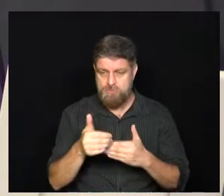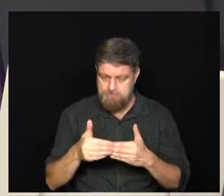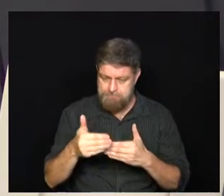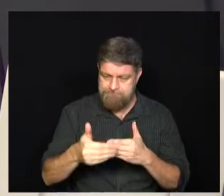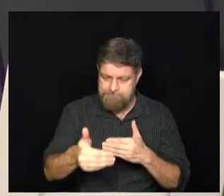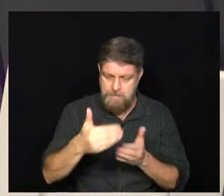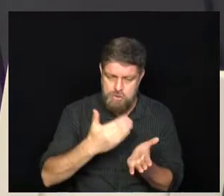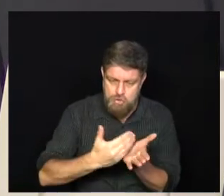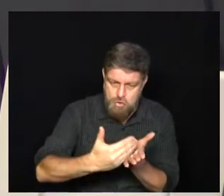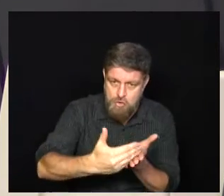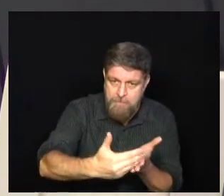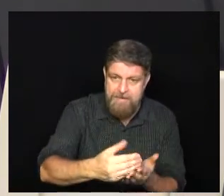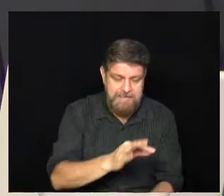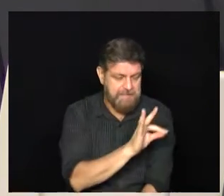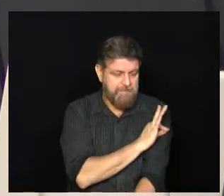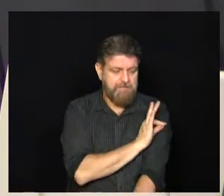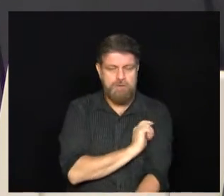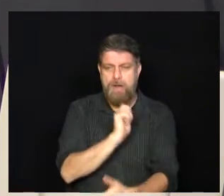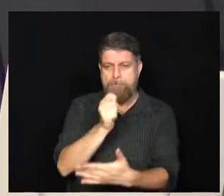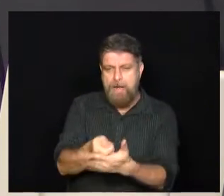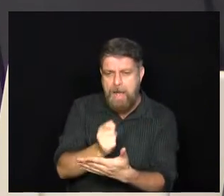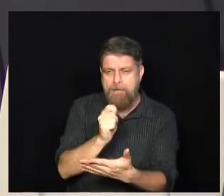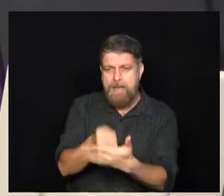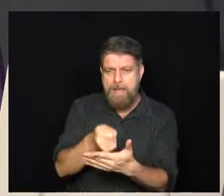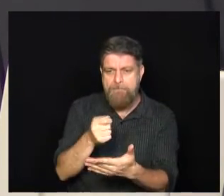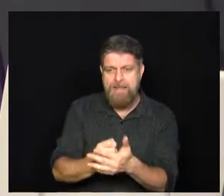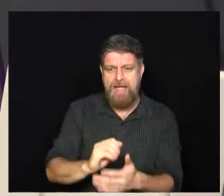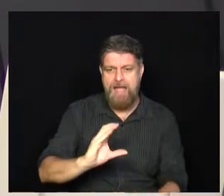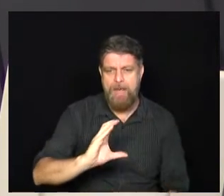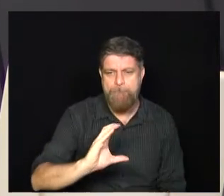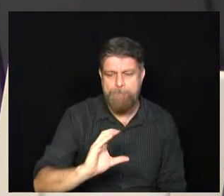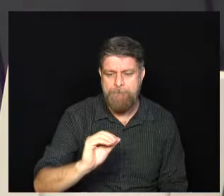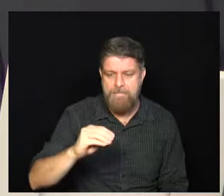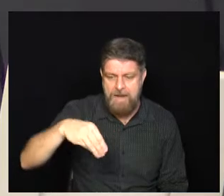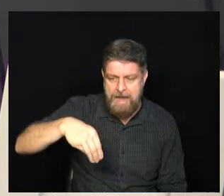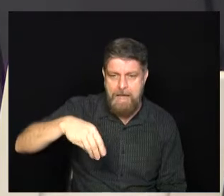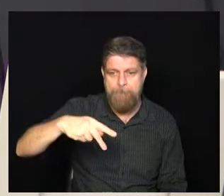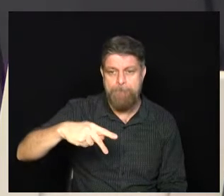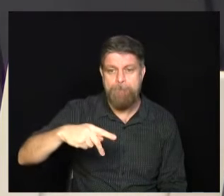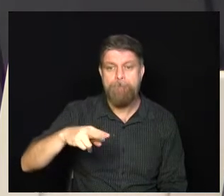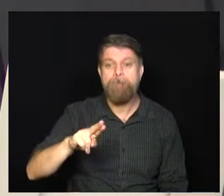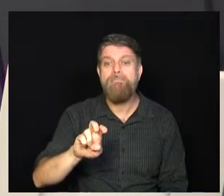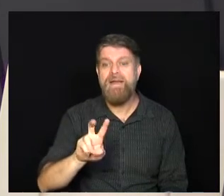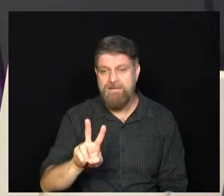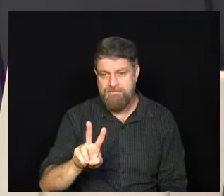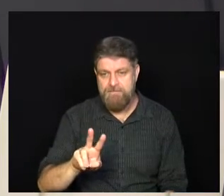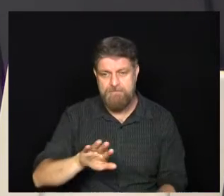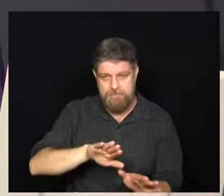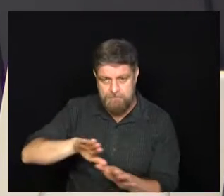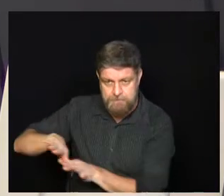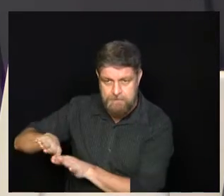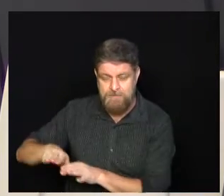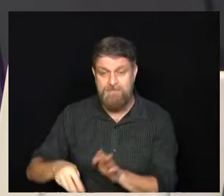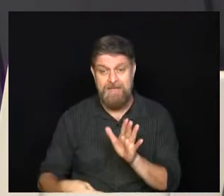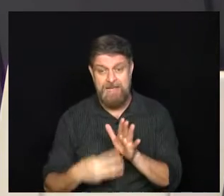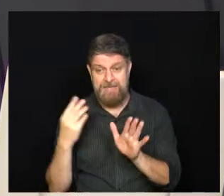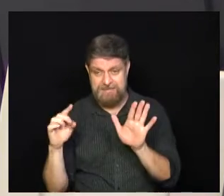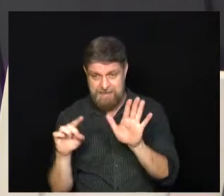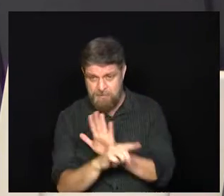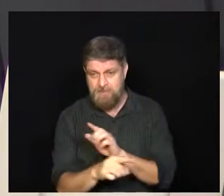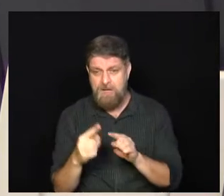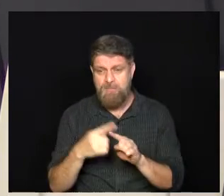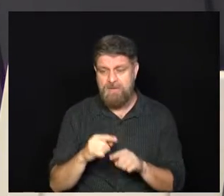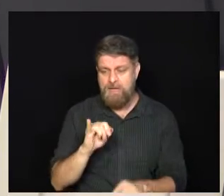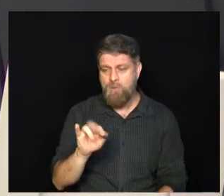E a outra pergunta do vereador é relacionada ao imposto de renda, porque caiu bastante, mas o vereador Juscelino